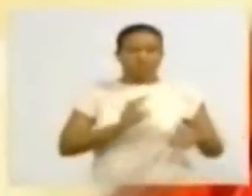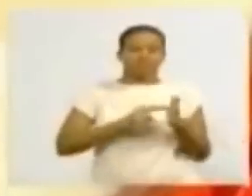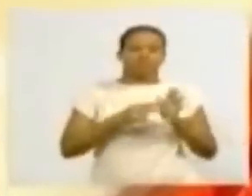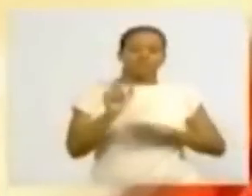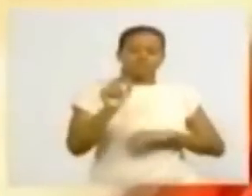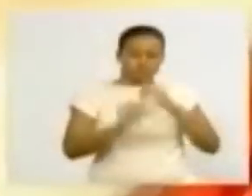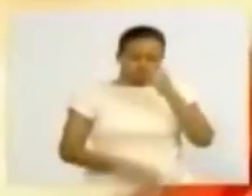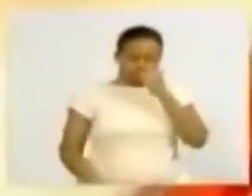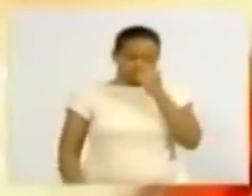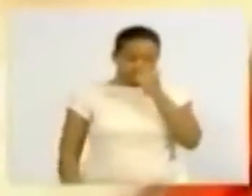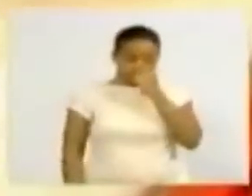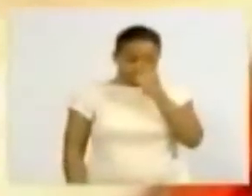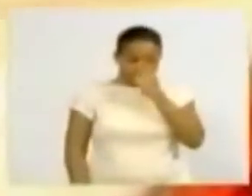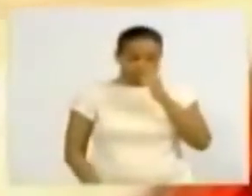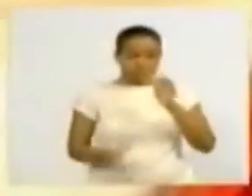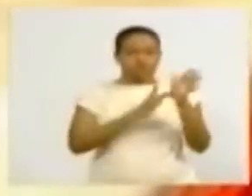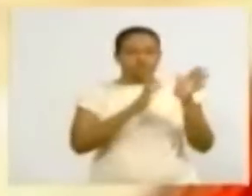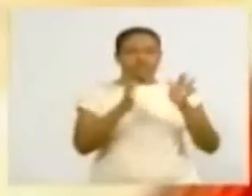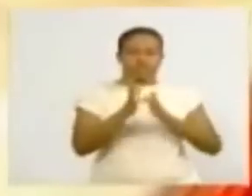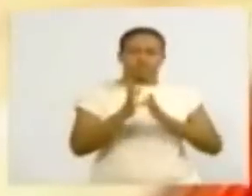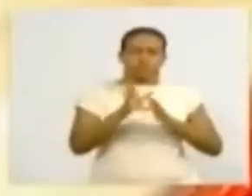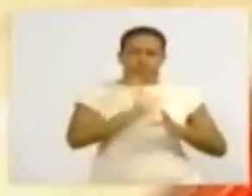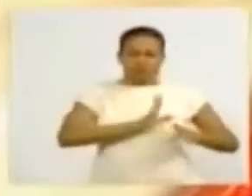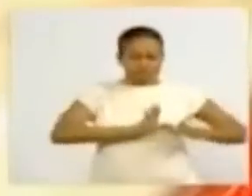Eles poderiam muito bem estar voltados para cima,